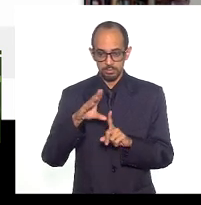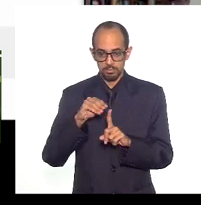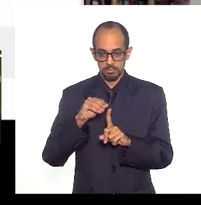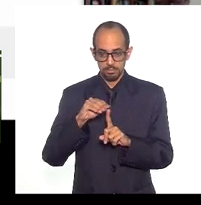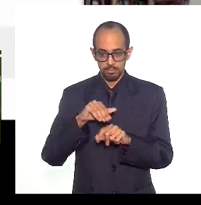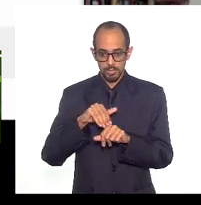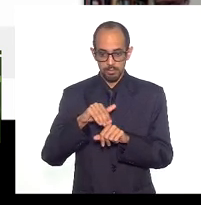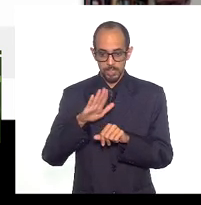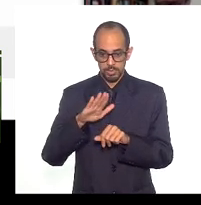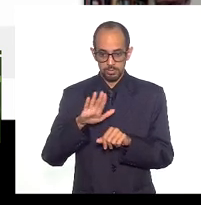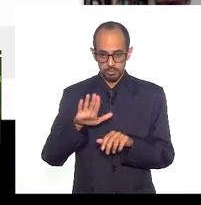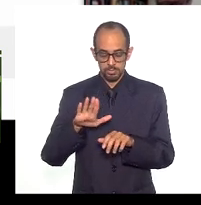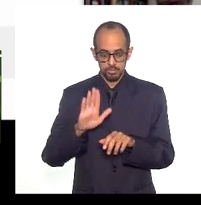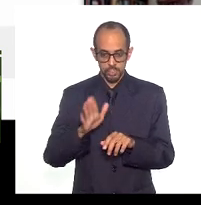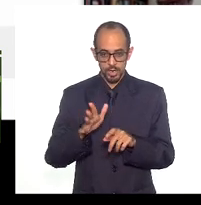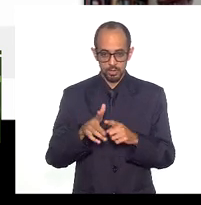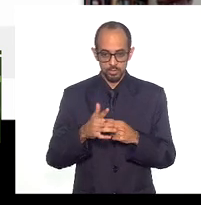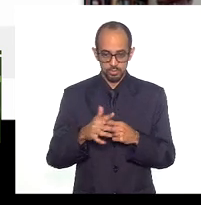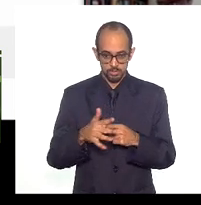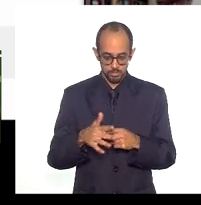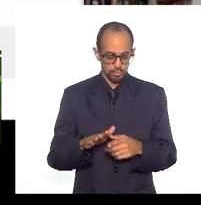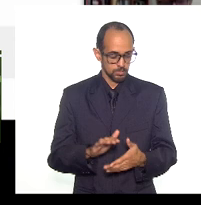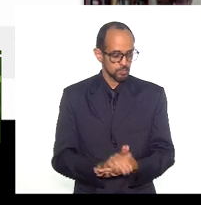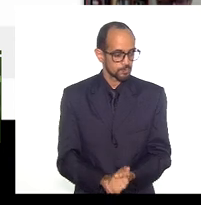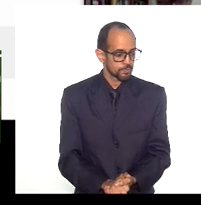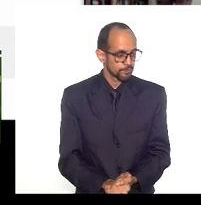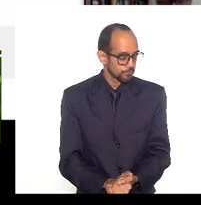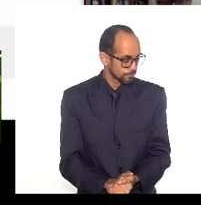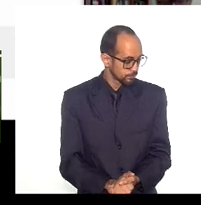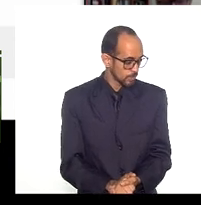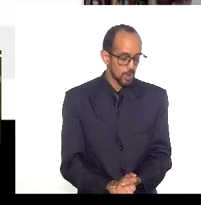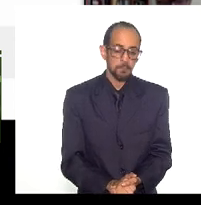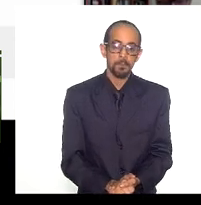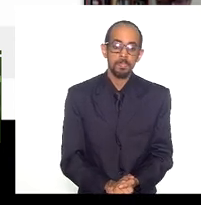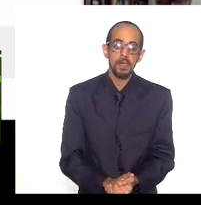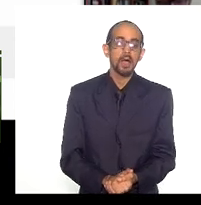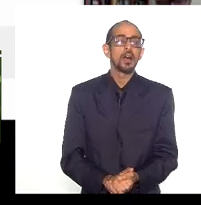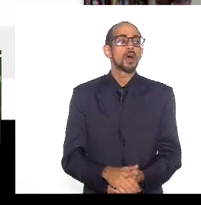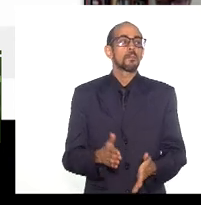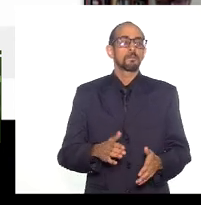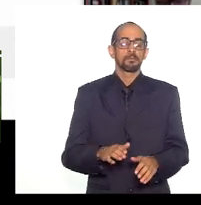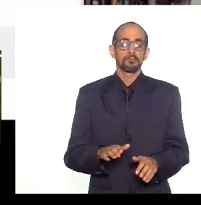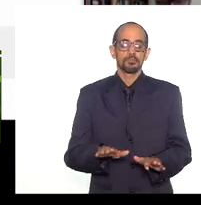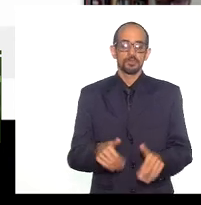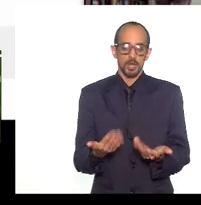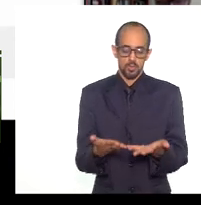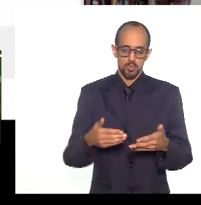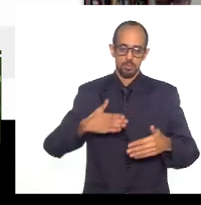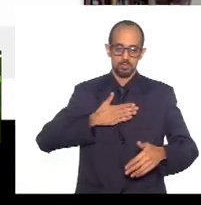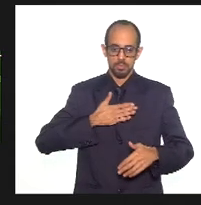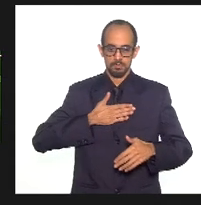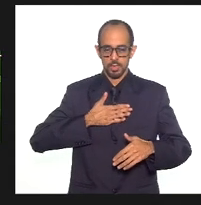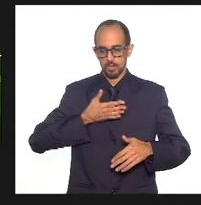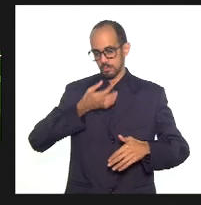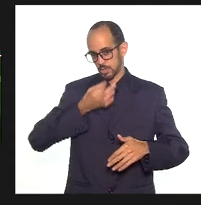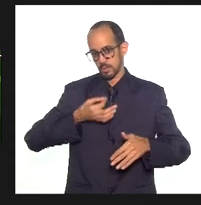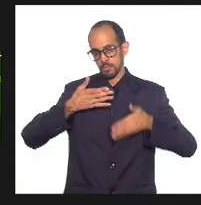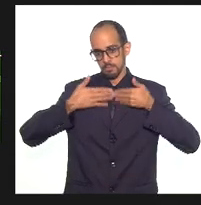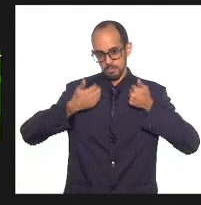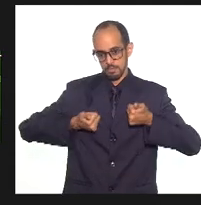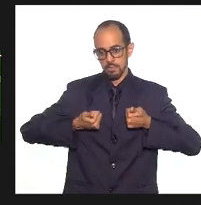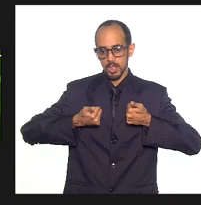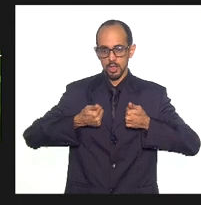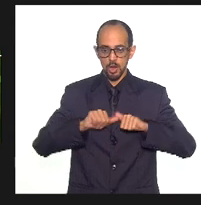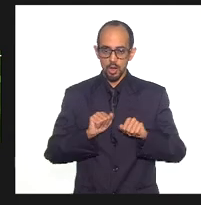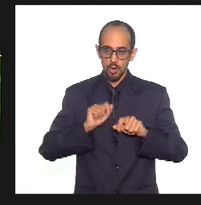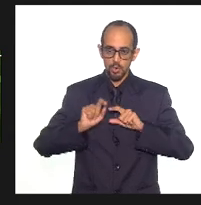Não, corrigiu, presidente, está corrigido. Está corrigido? Então, eu preferiria, o doutor